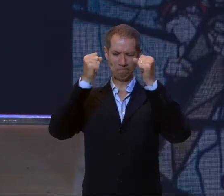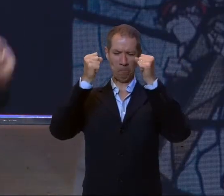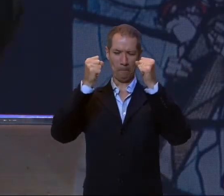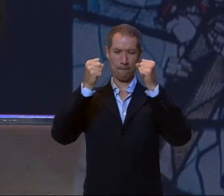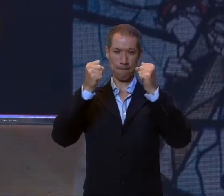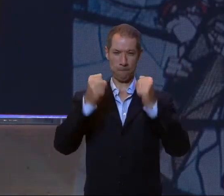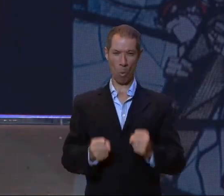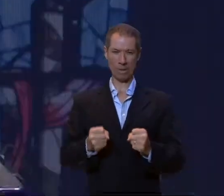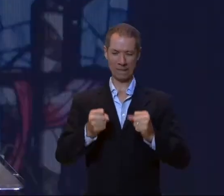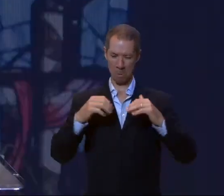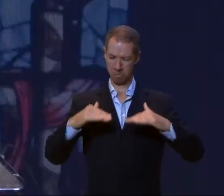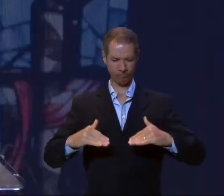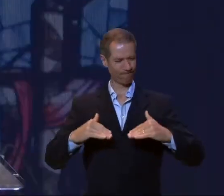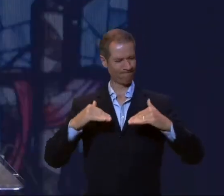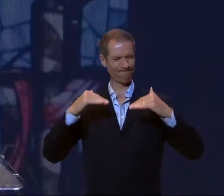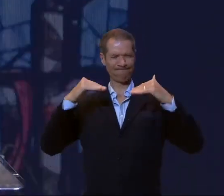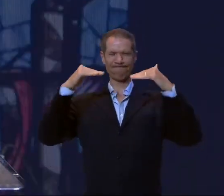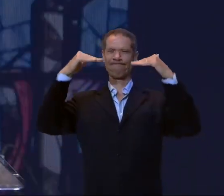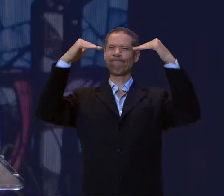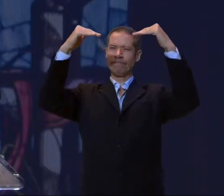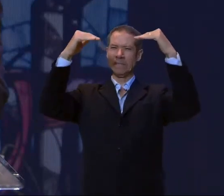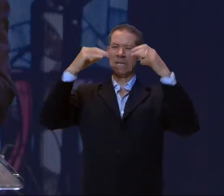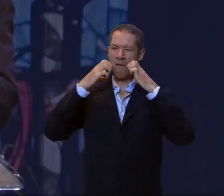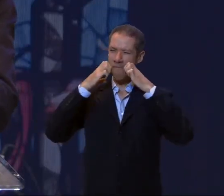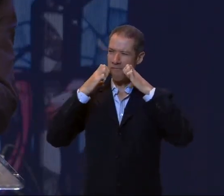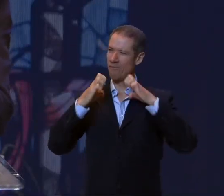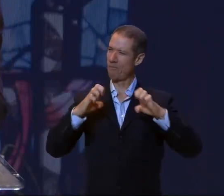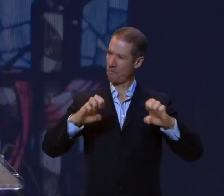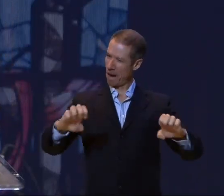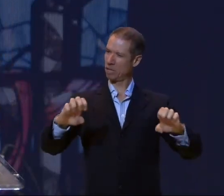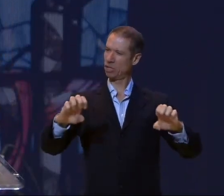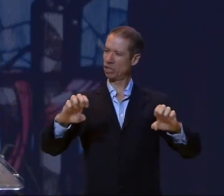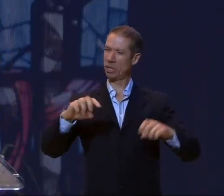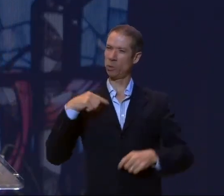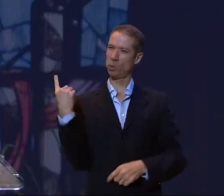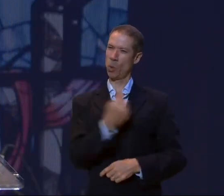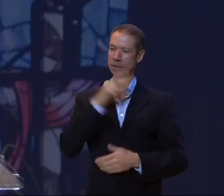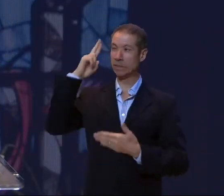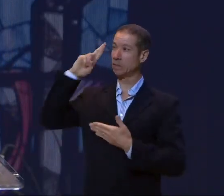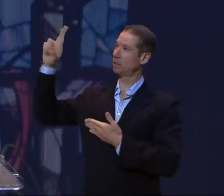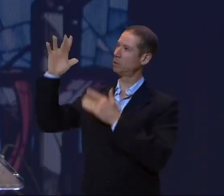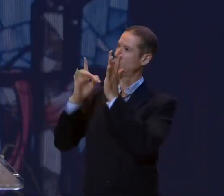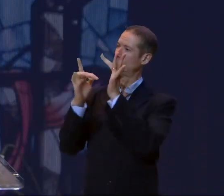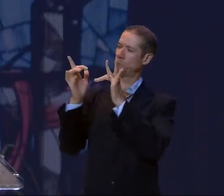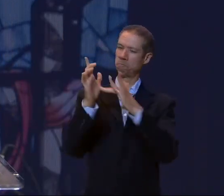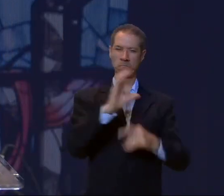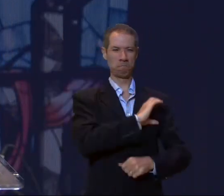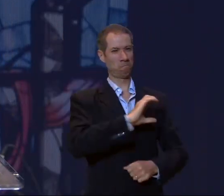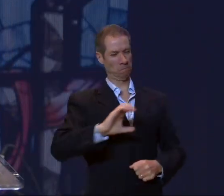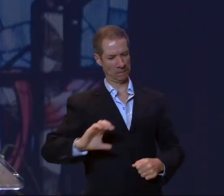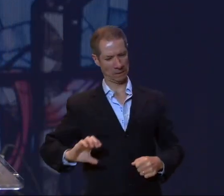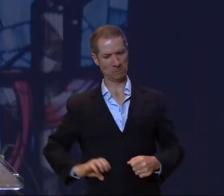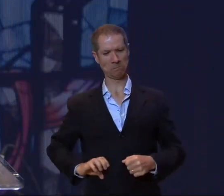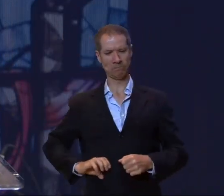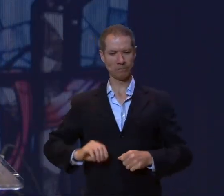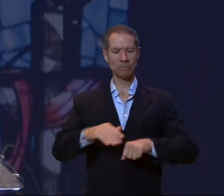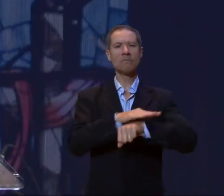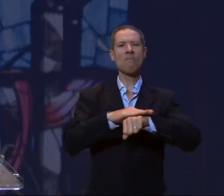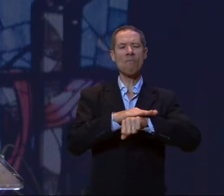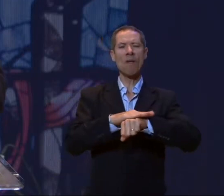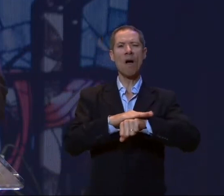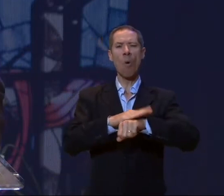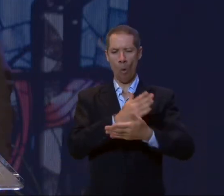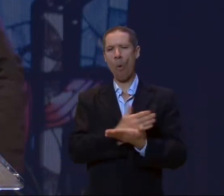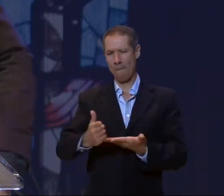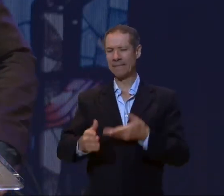poder sobrenatural do Evangelho de nosso Senhor Jesus Cristo. Comecei ontem, quero